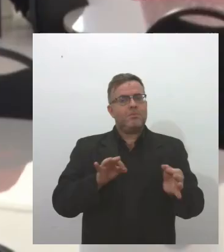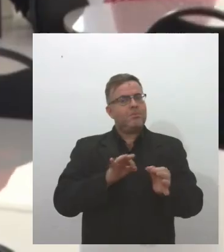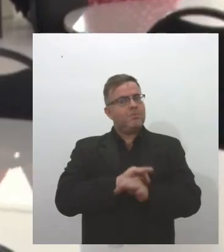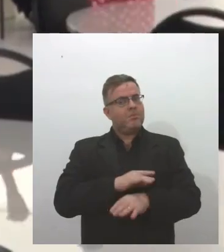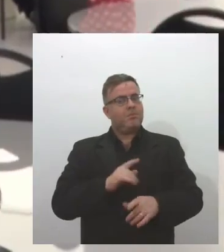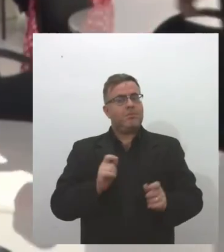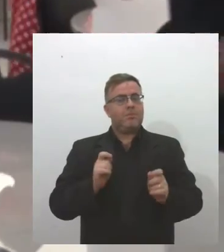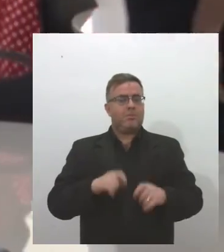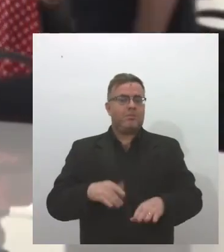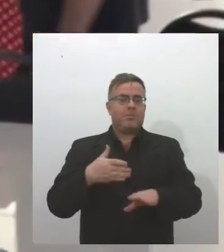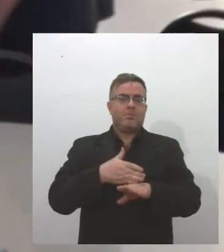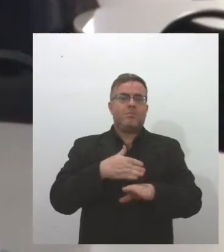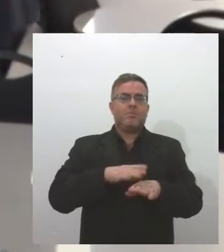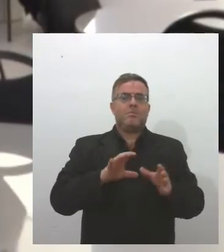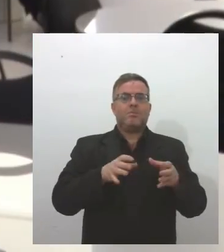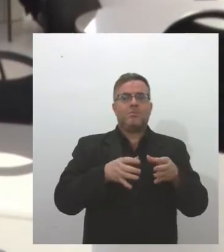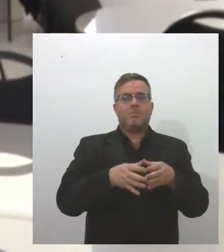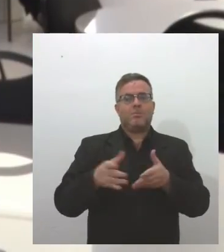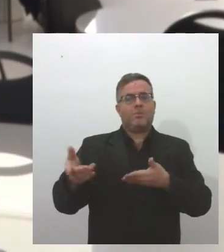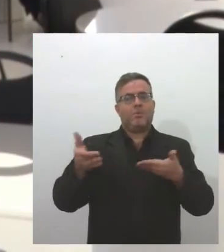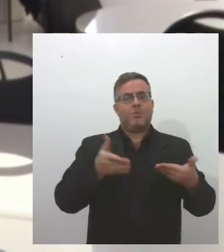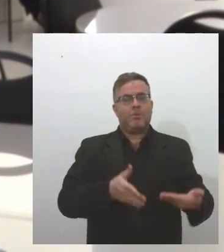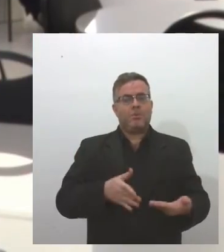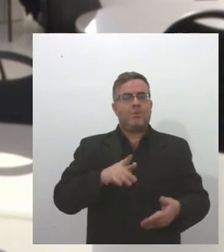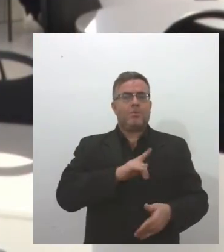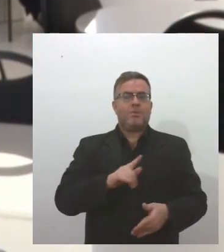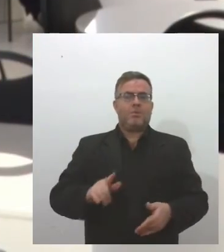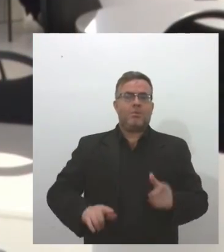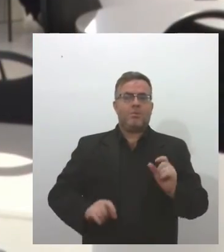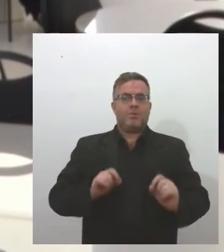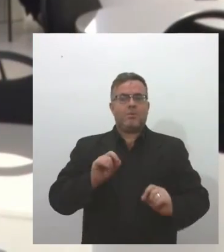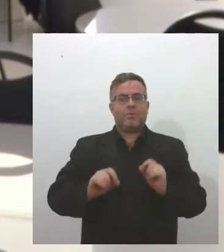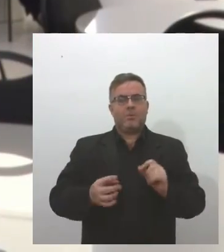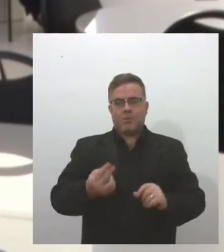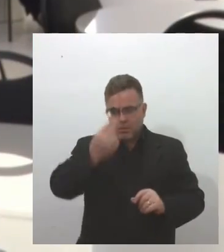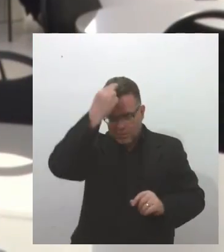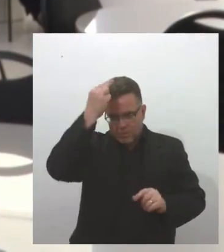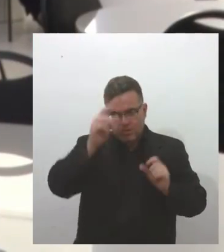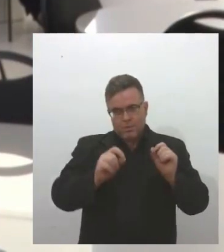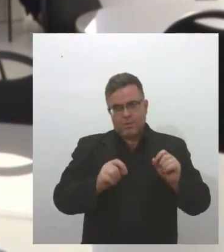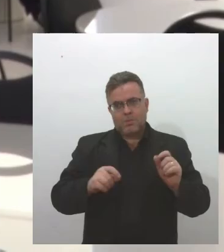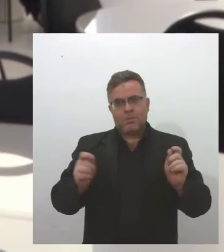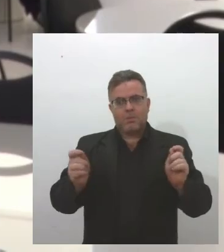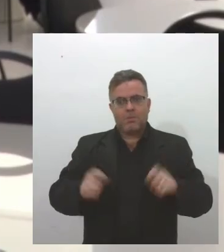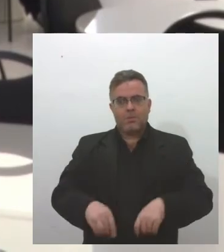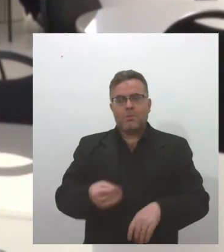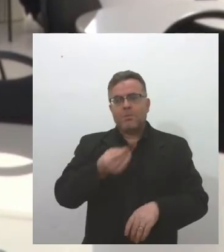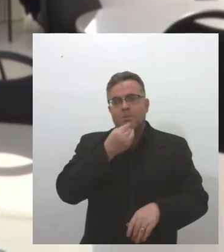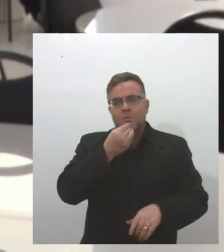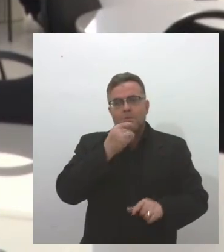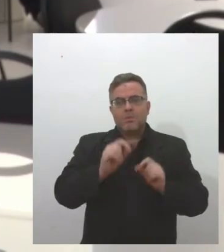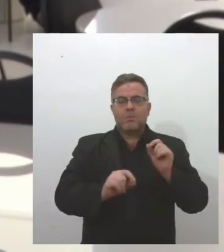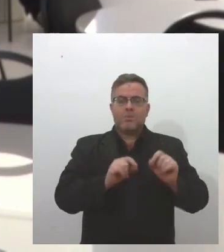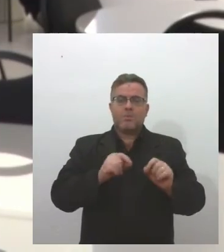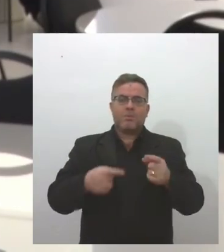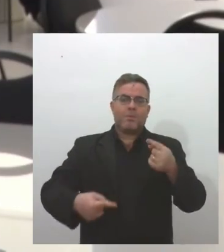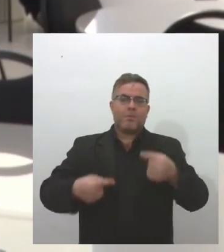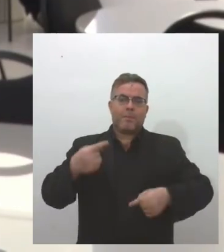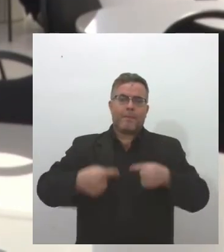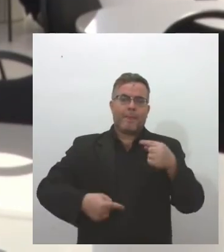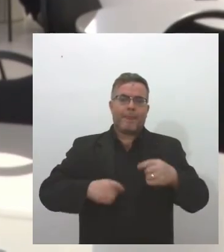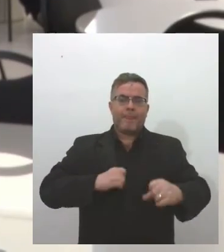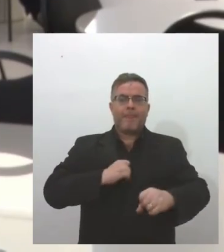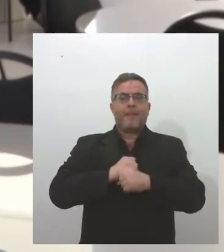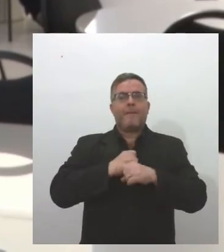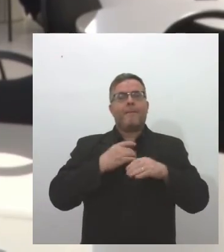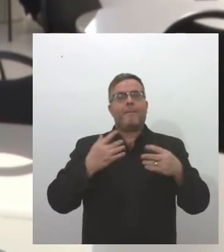Comitê Científico, a convite do nosso querido governador Belivaldo, e nós temos essa oportunidade de estar debatendo e